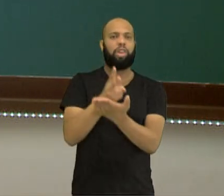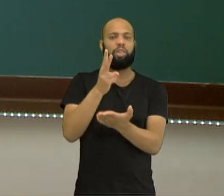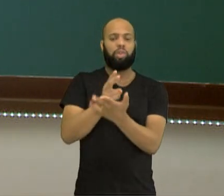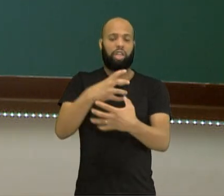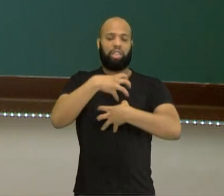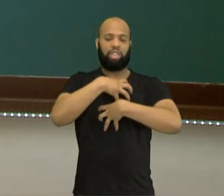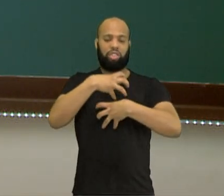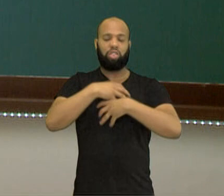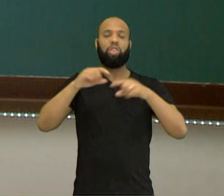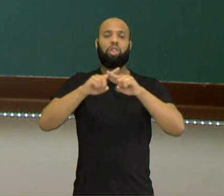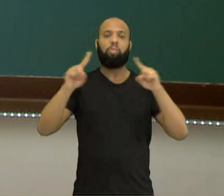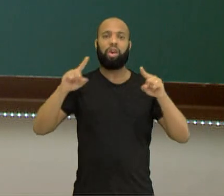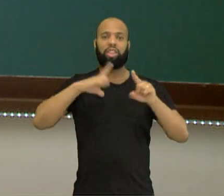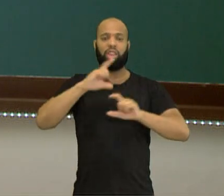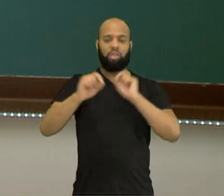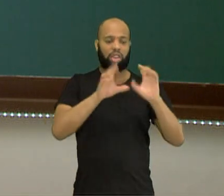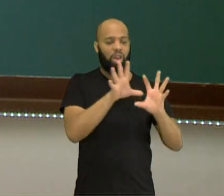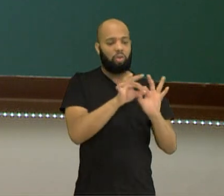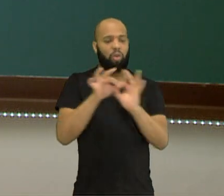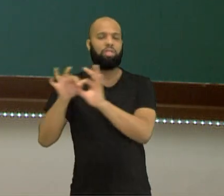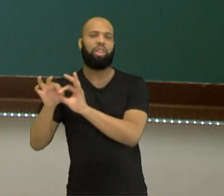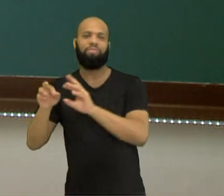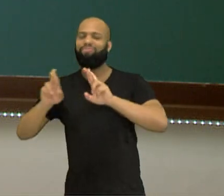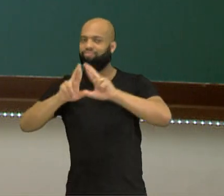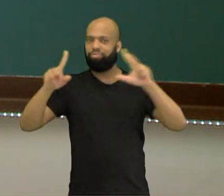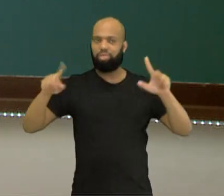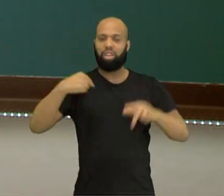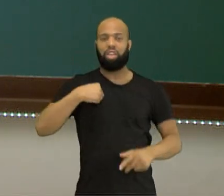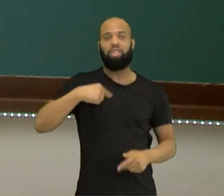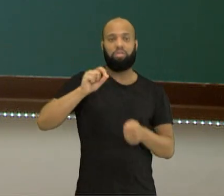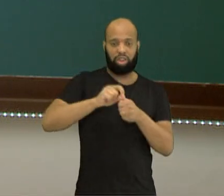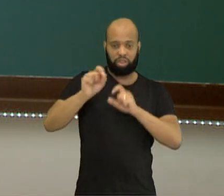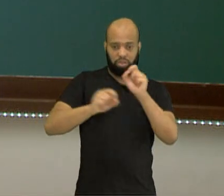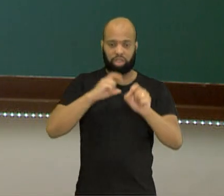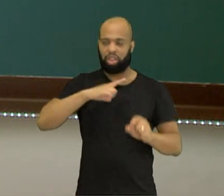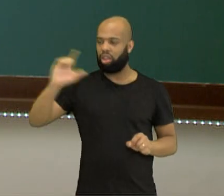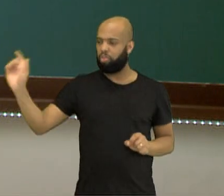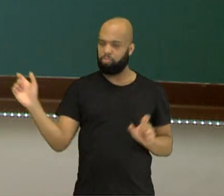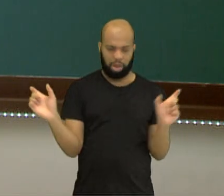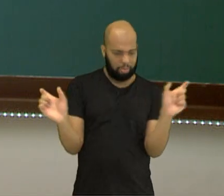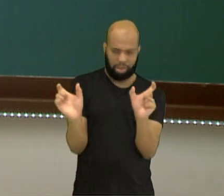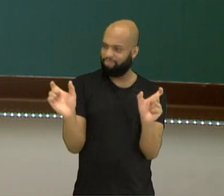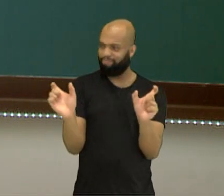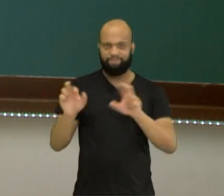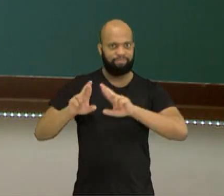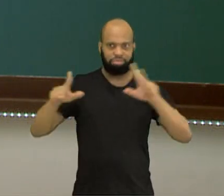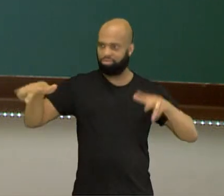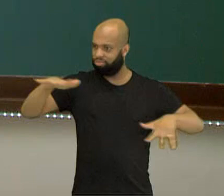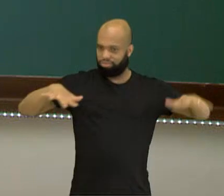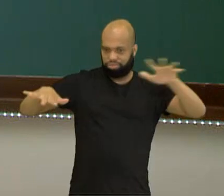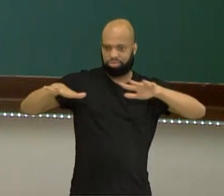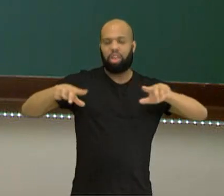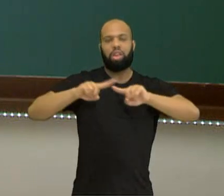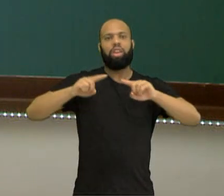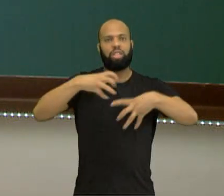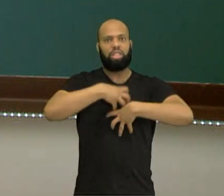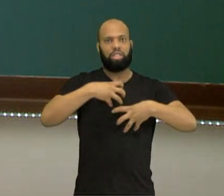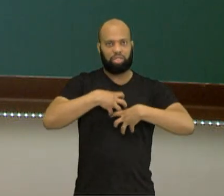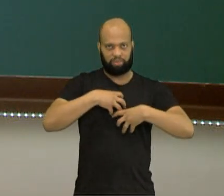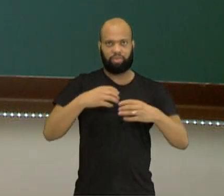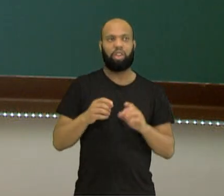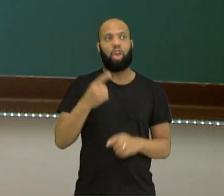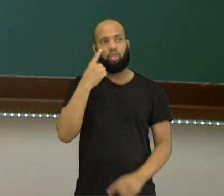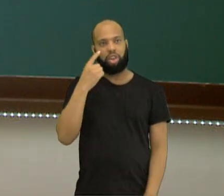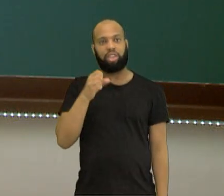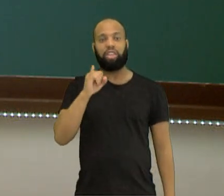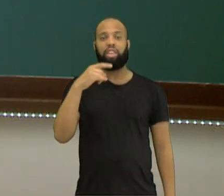sentido, mas em contexto diferente. E eu fazer essa junção. Se os seus olhos forem azuis, eu